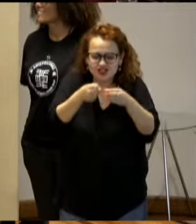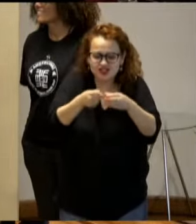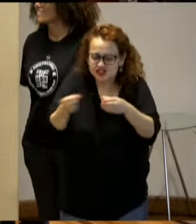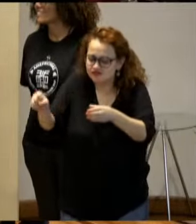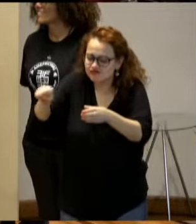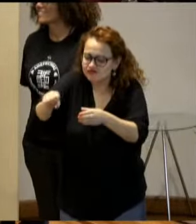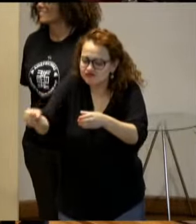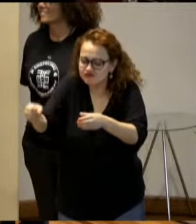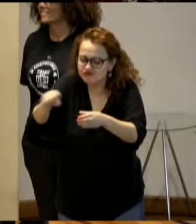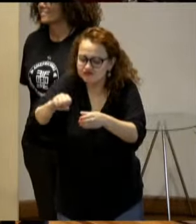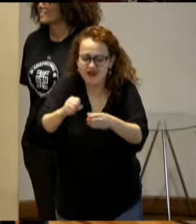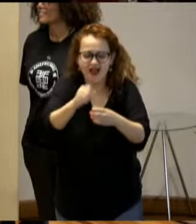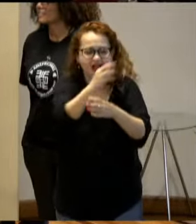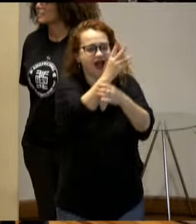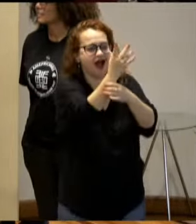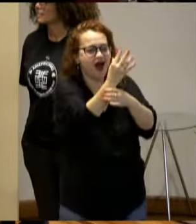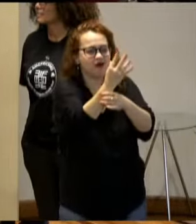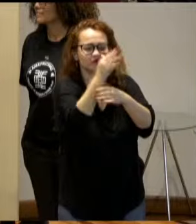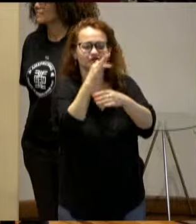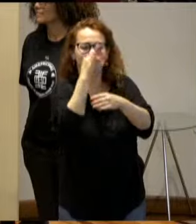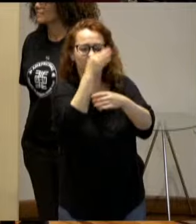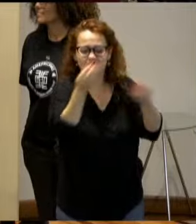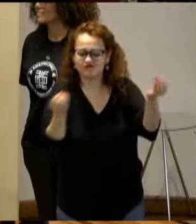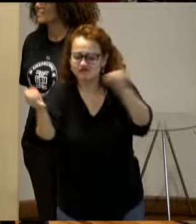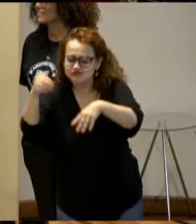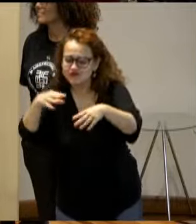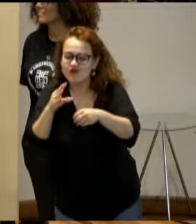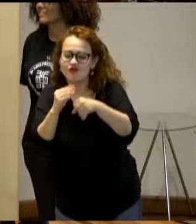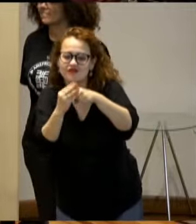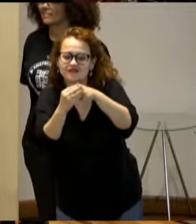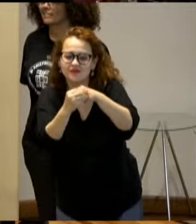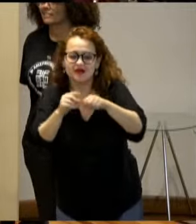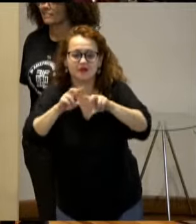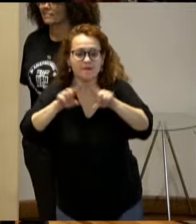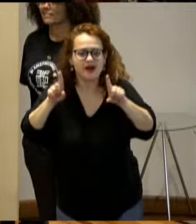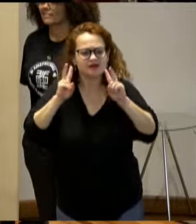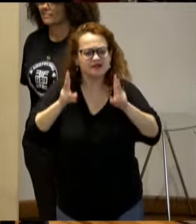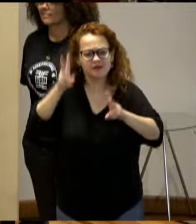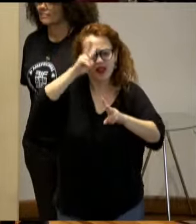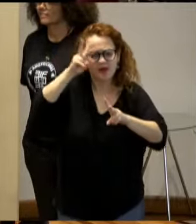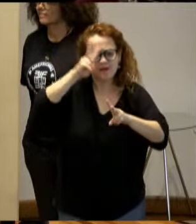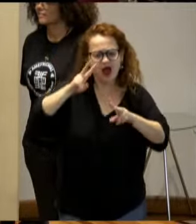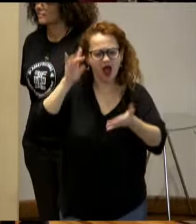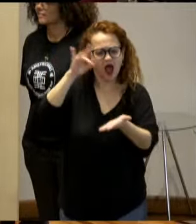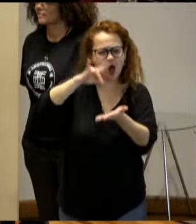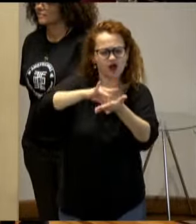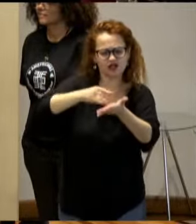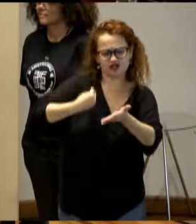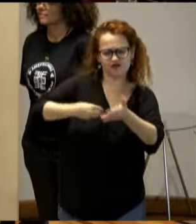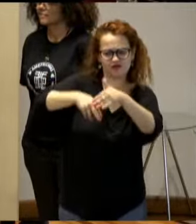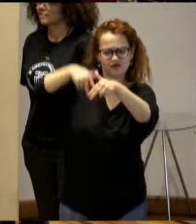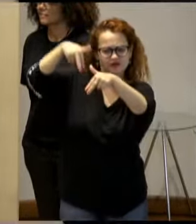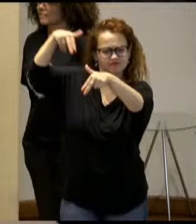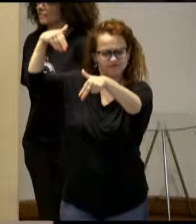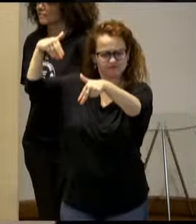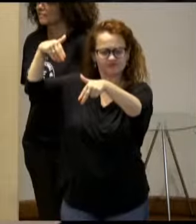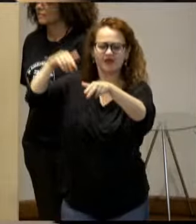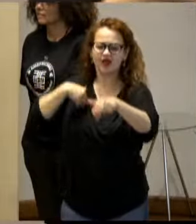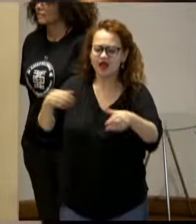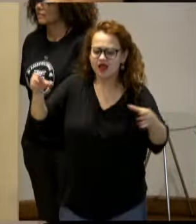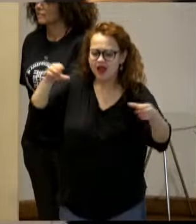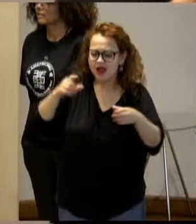ramos de conhecimento, mas nunca esquecer de valorizar as raízes. Litros de fé e religiosidade